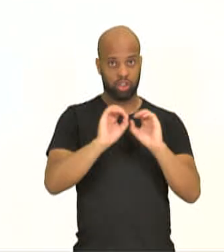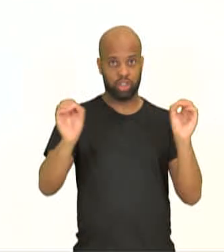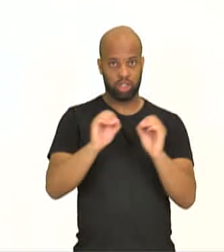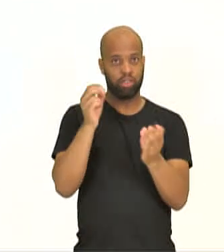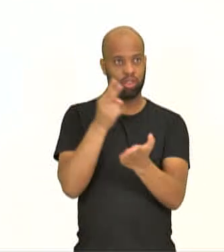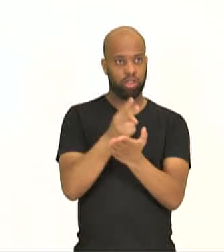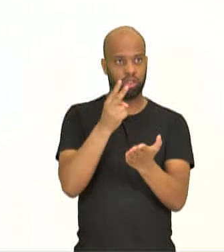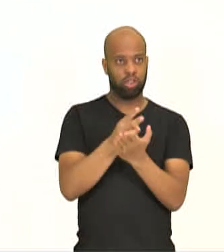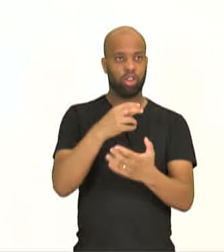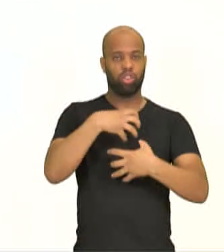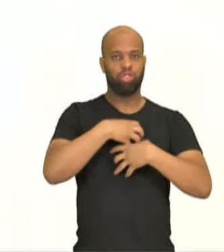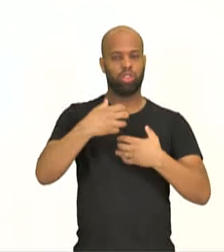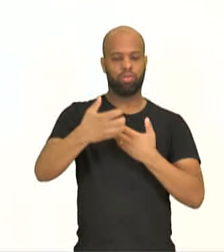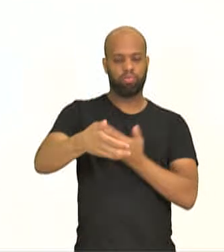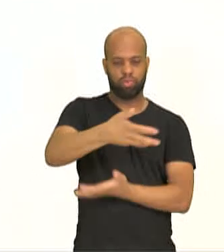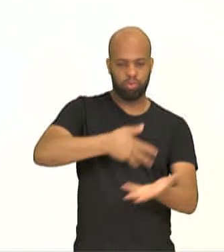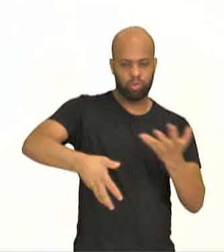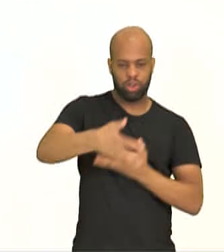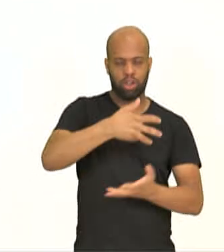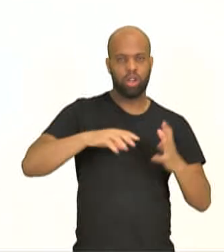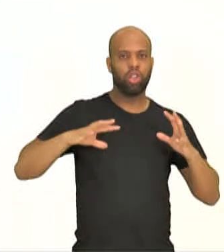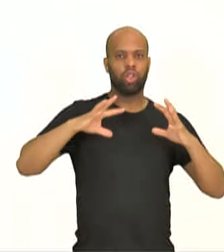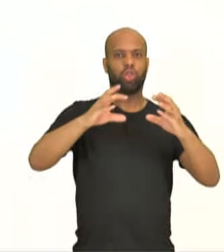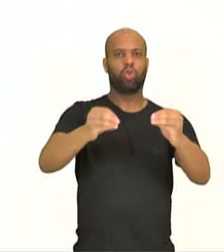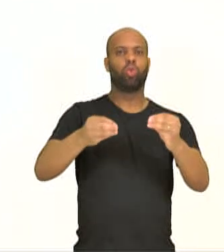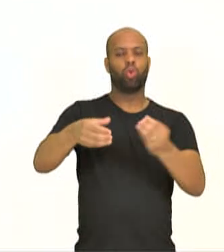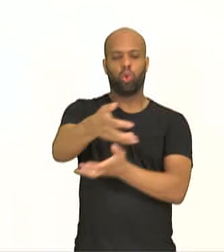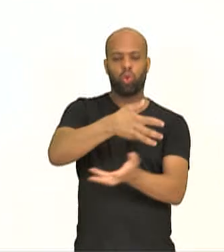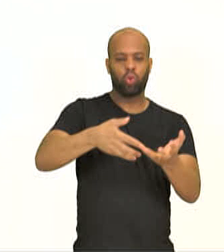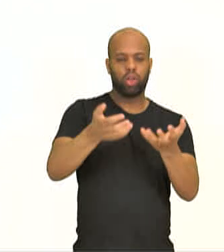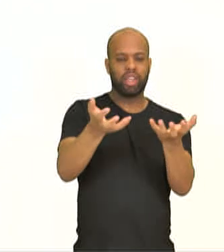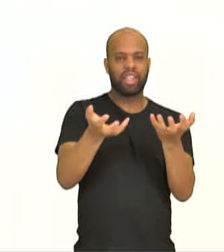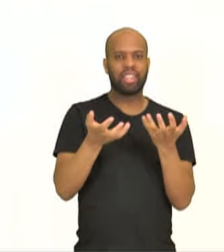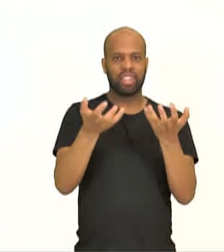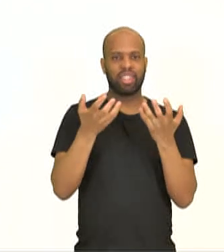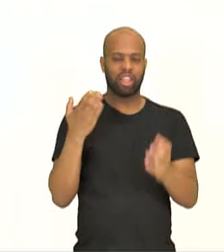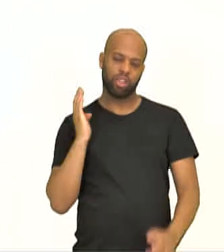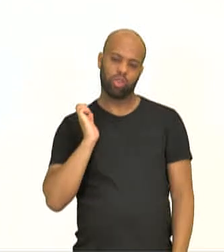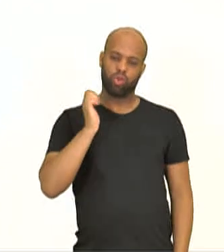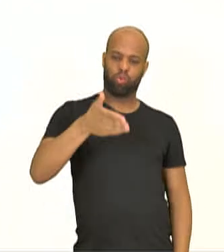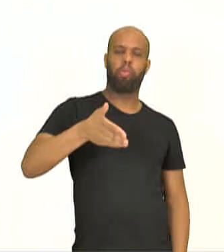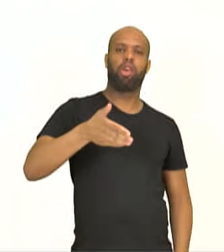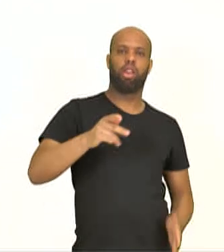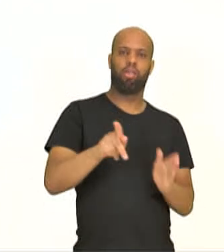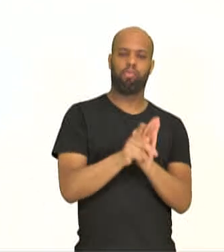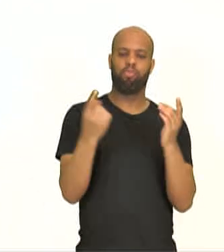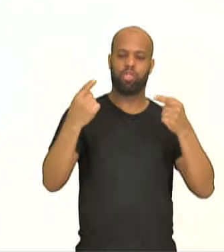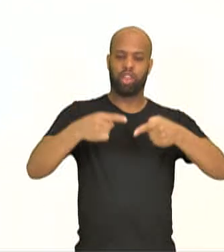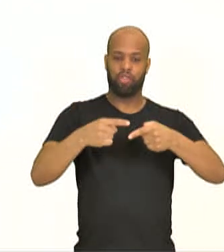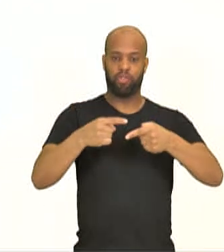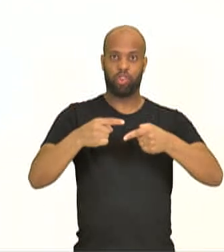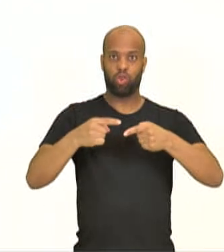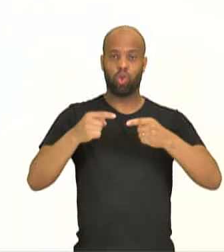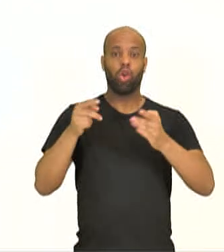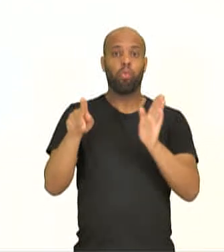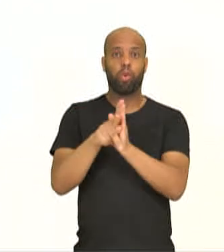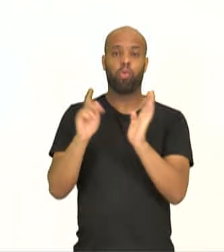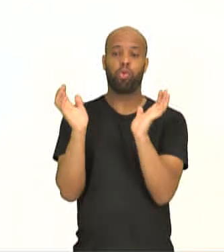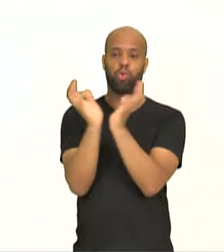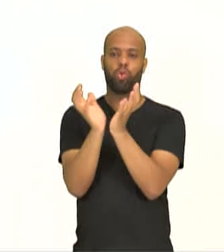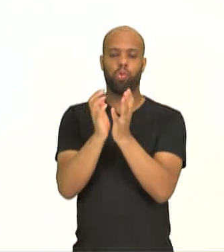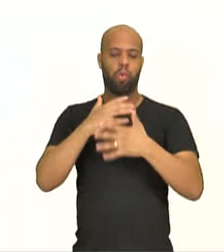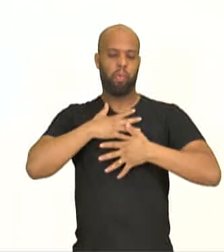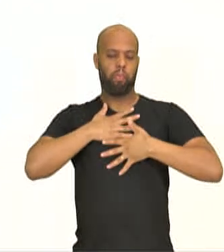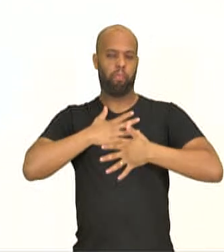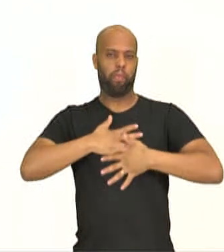essência totalmente cooperativa. Todos jogam para superar um desafio em comum, exclusivamente pelo prazer de jogar. Então, são nos